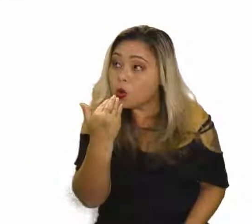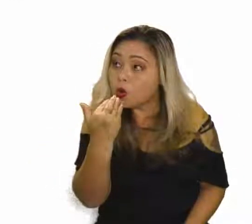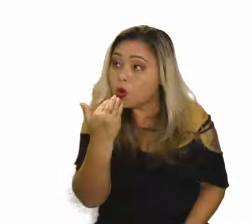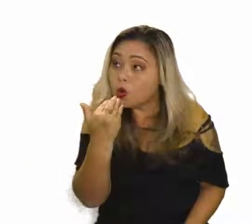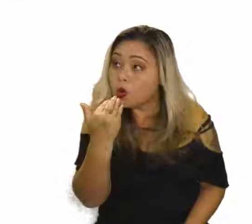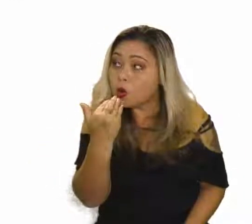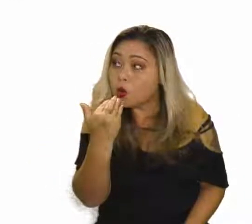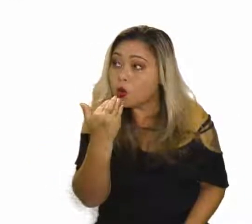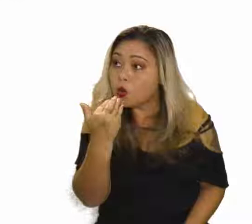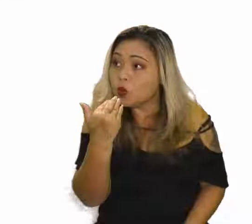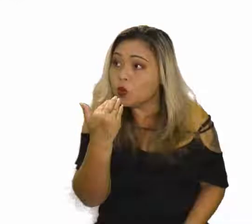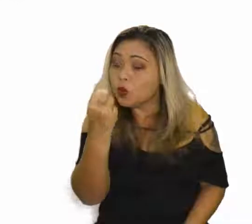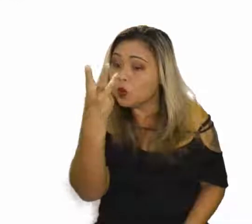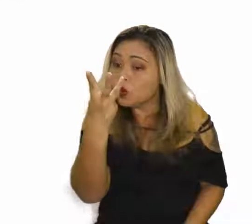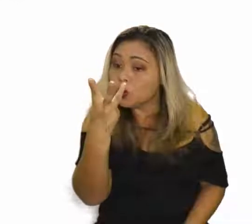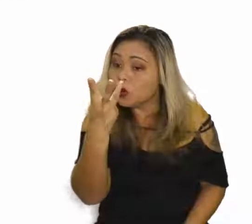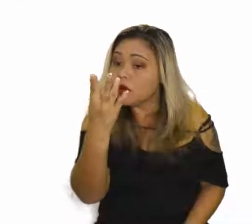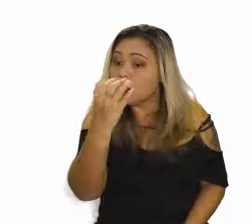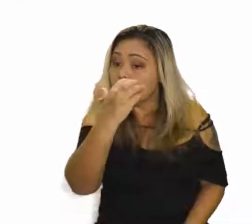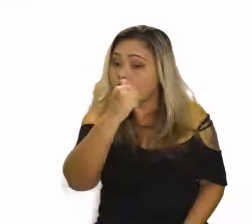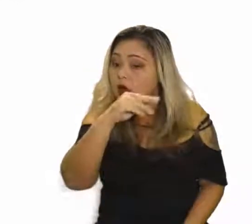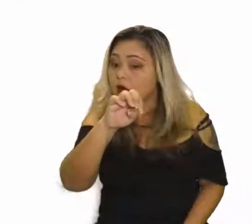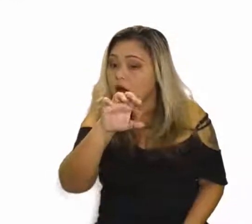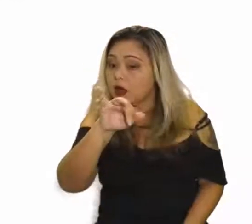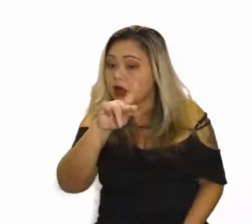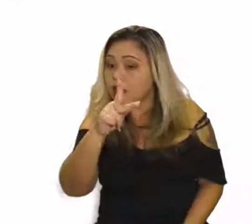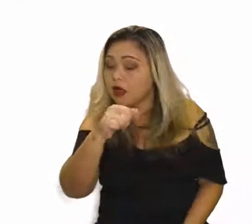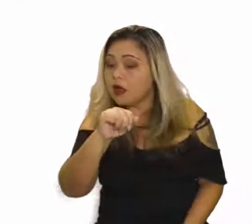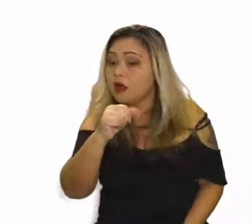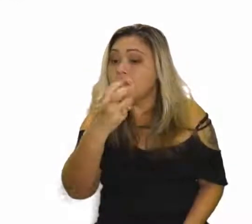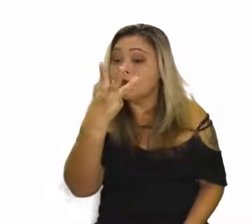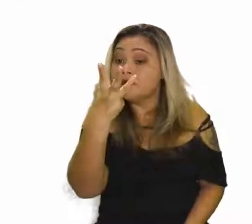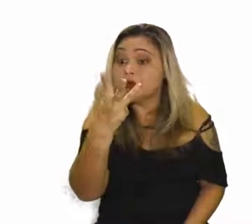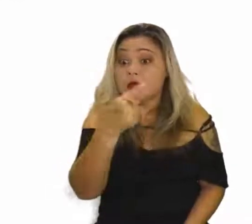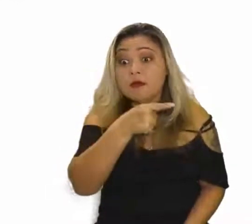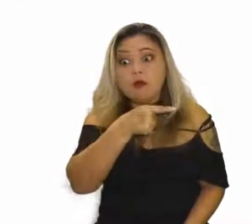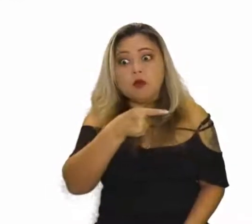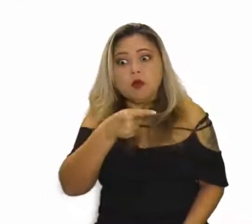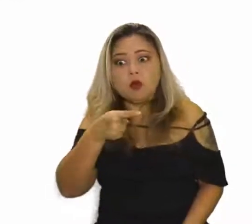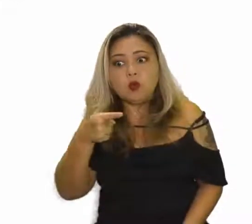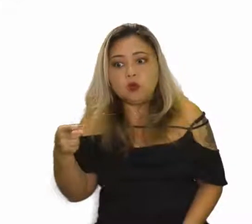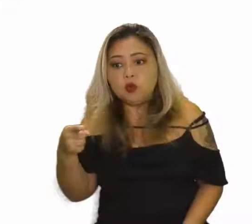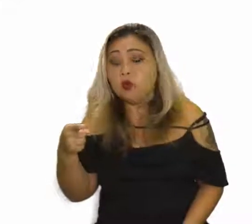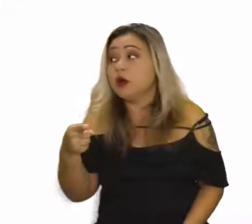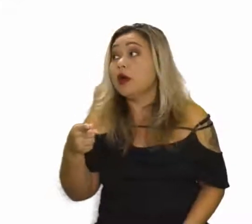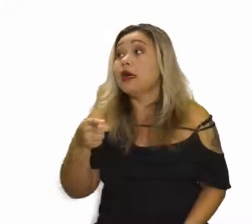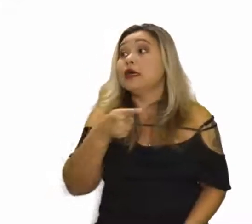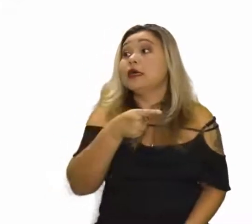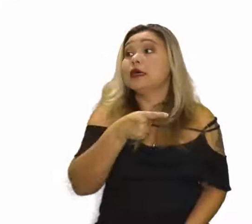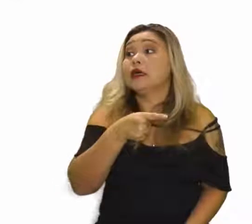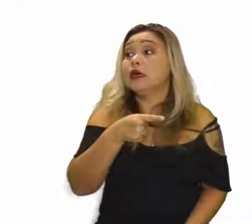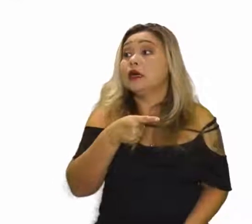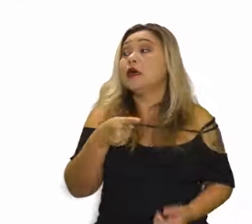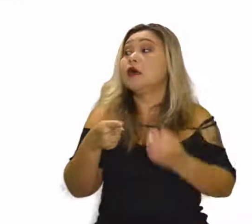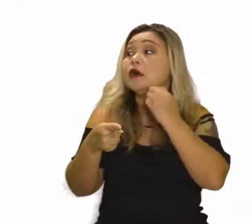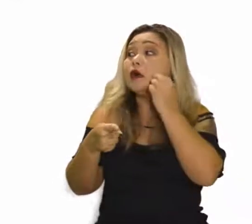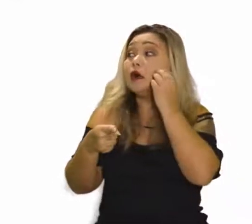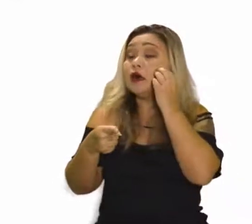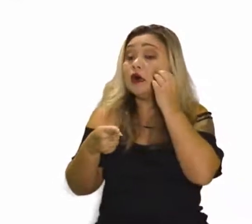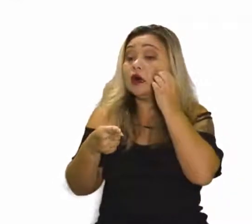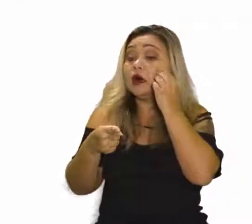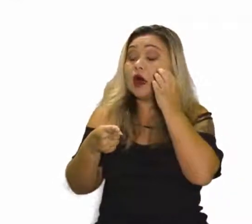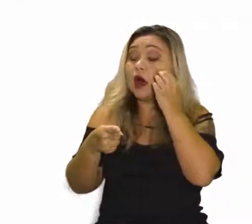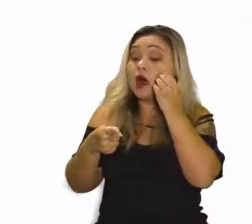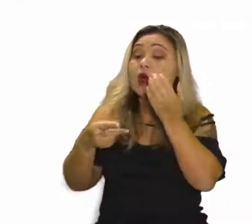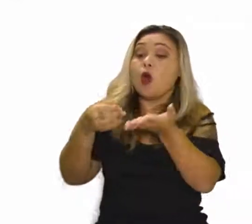3 não, castanha, amêndoa eu não sei. É 3 por semana na sua dieta. Semana.